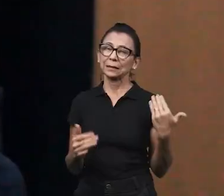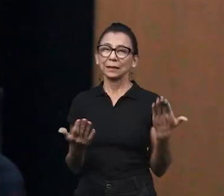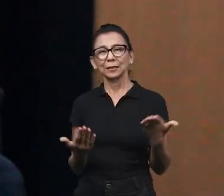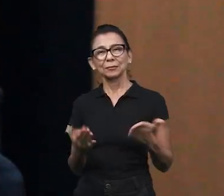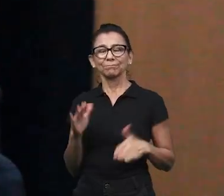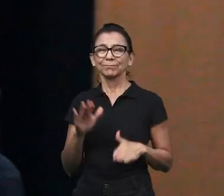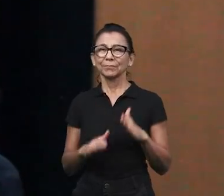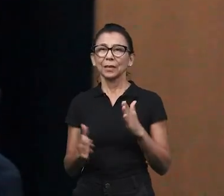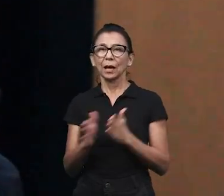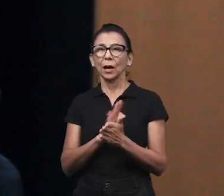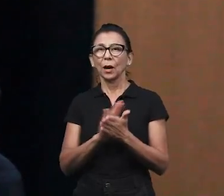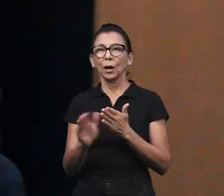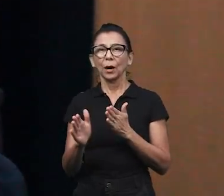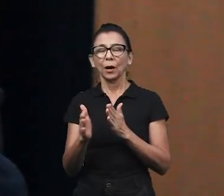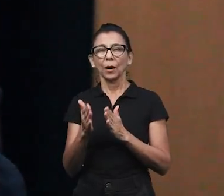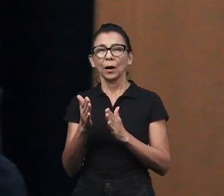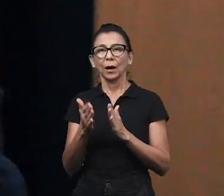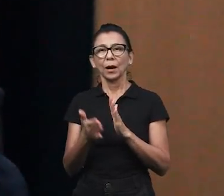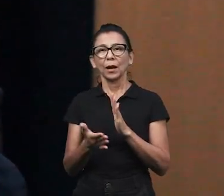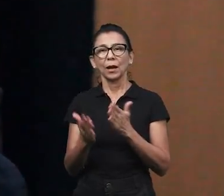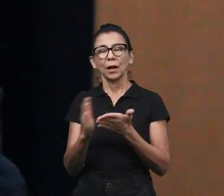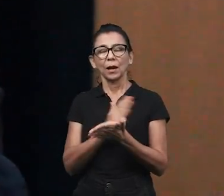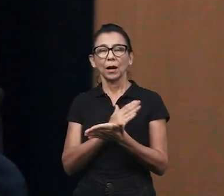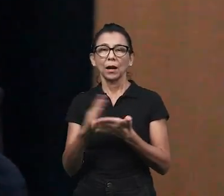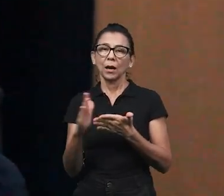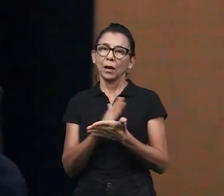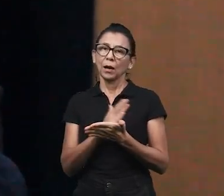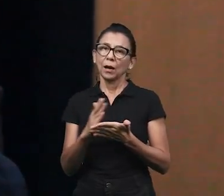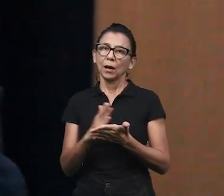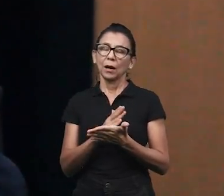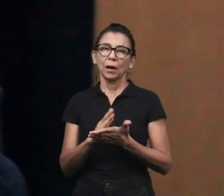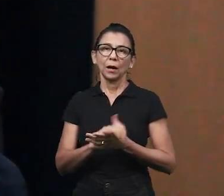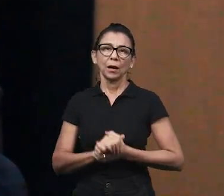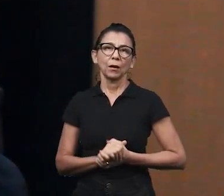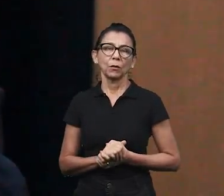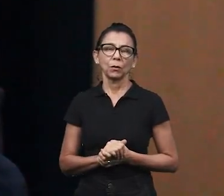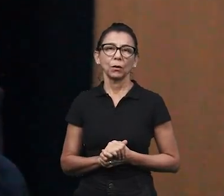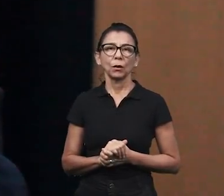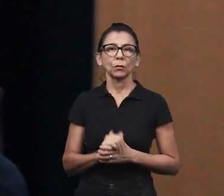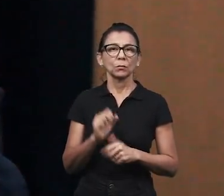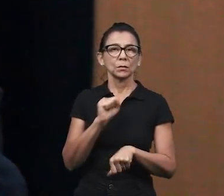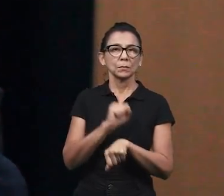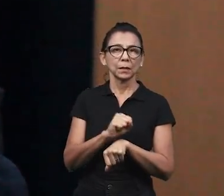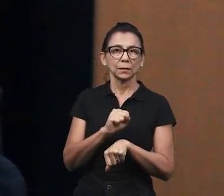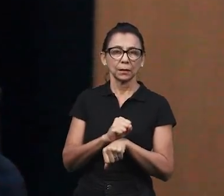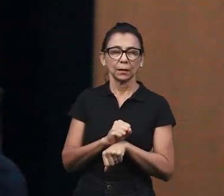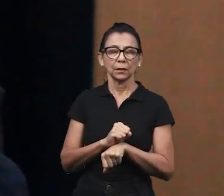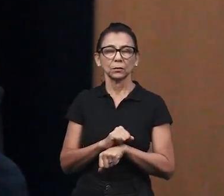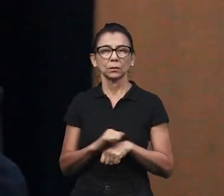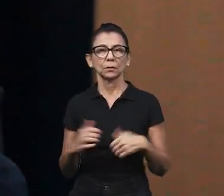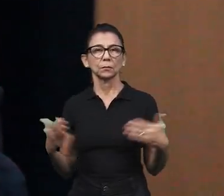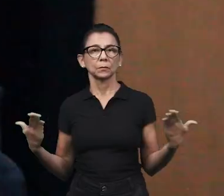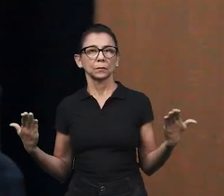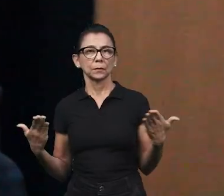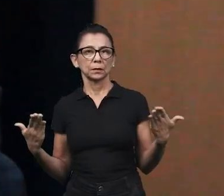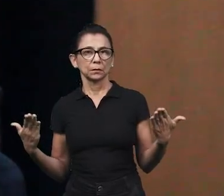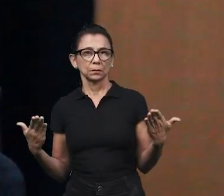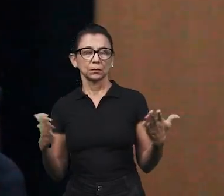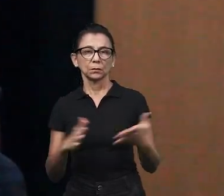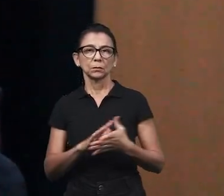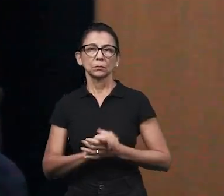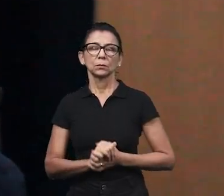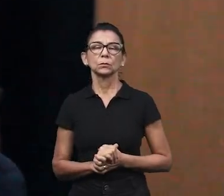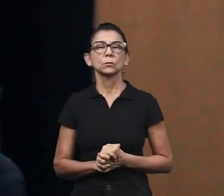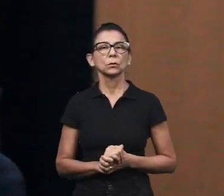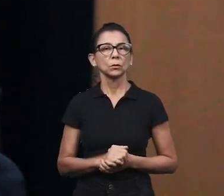de 312 mais ou menos voluntários. Que coisa, hein? Para funcionar, né? Para você rodar. E se você